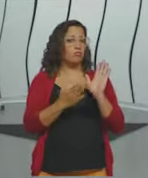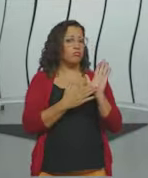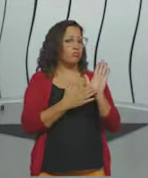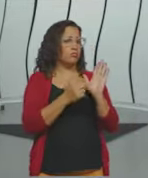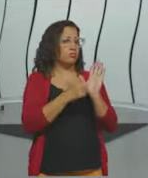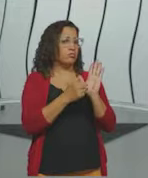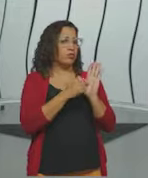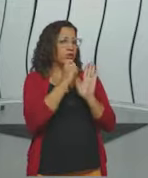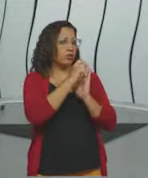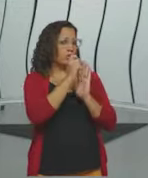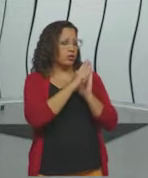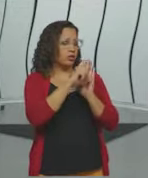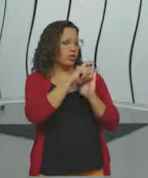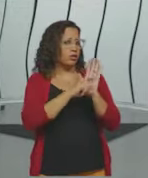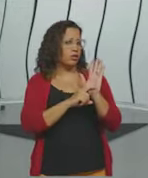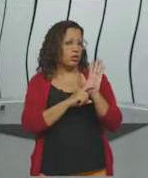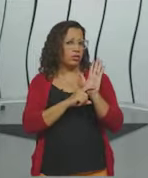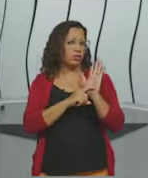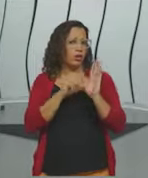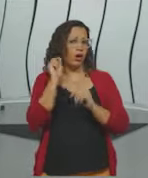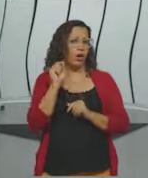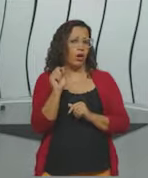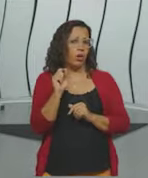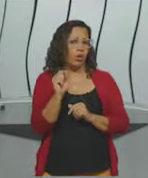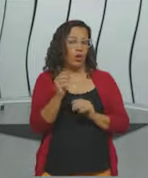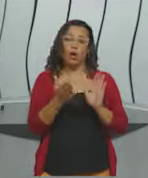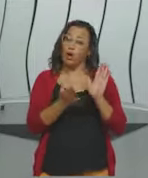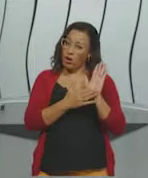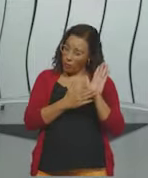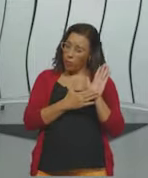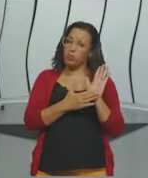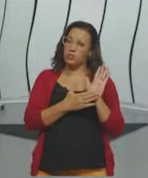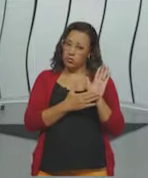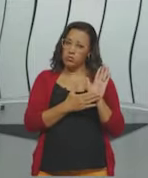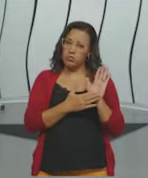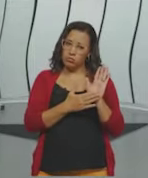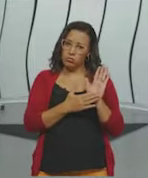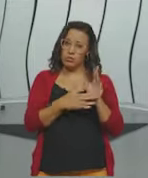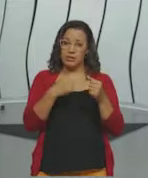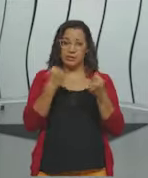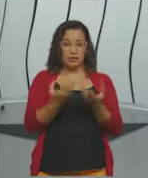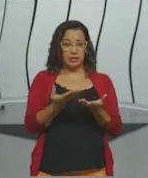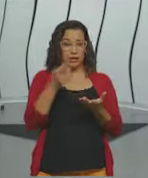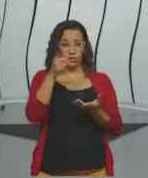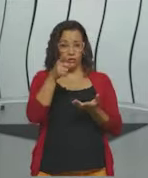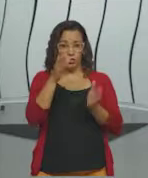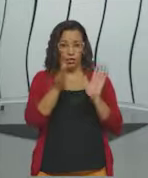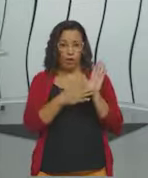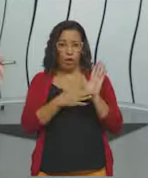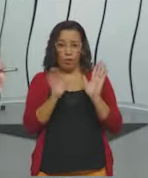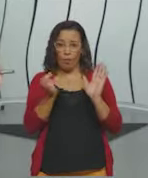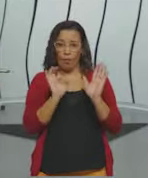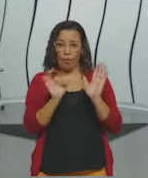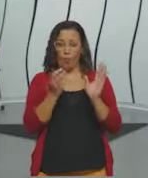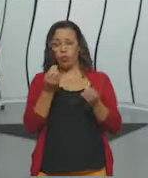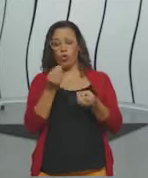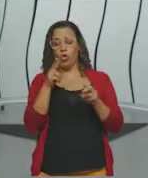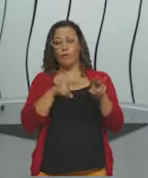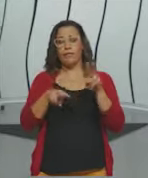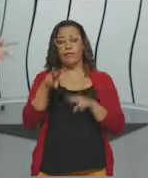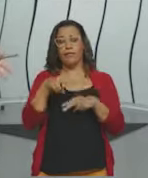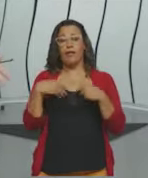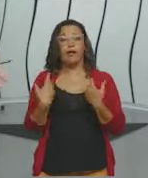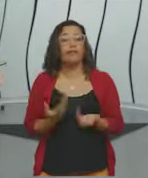5 é justamente a proposta de intervenção. Se você não põe proposta, o que o avaliador vai